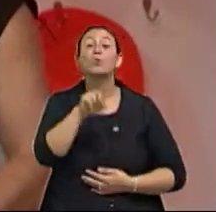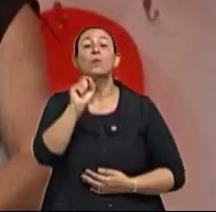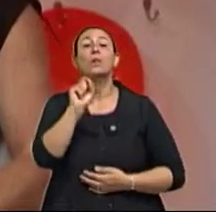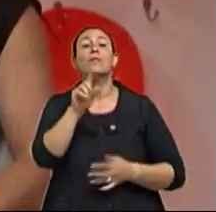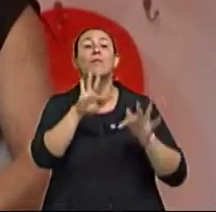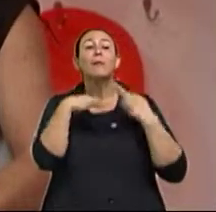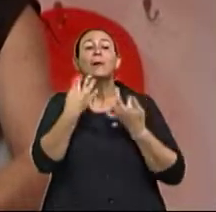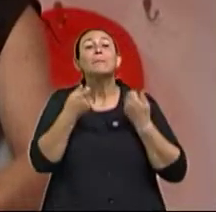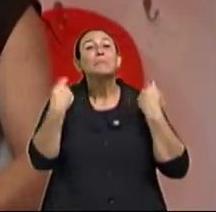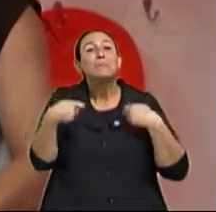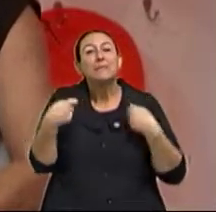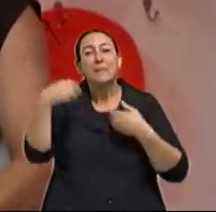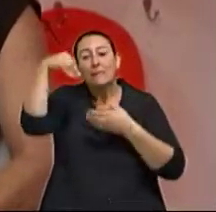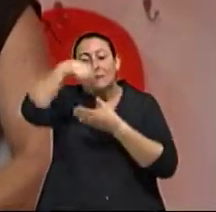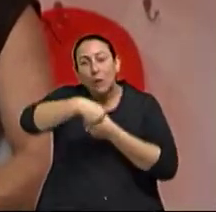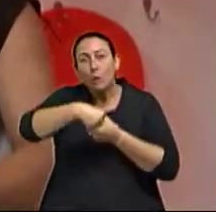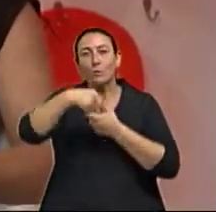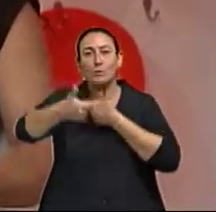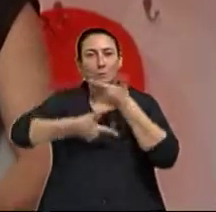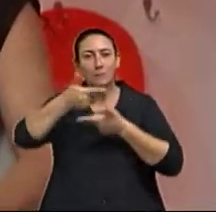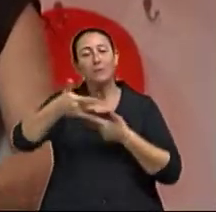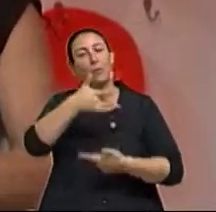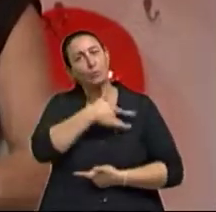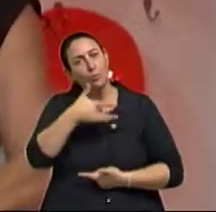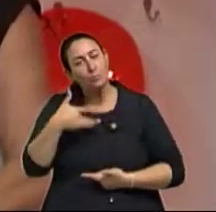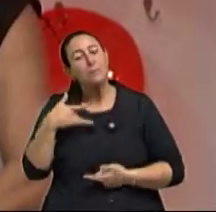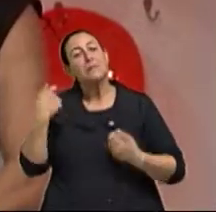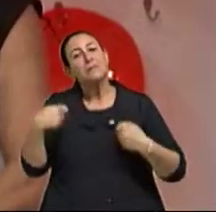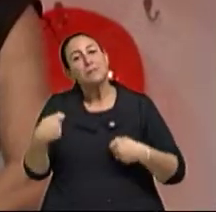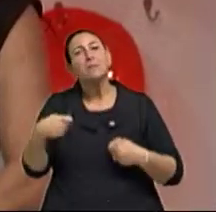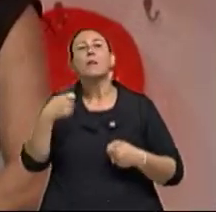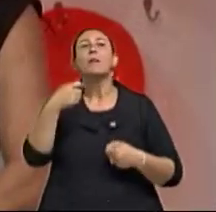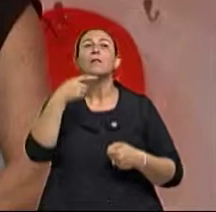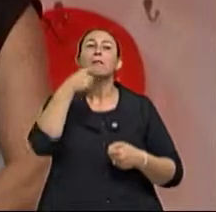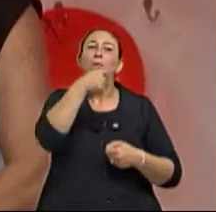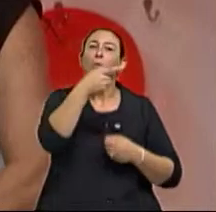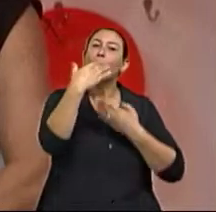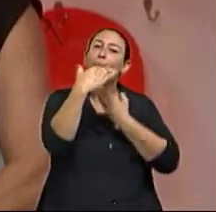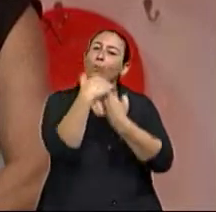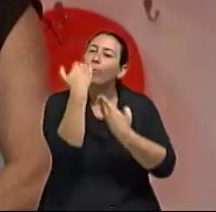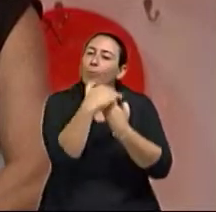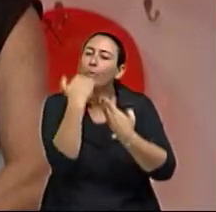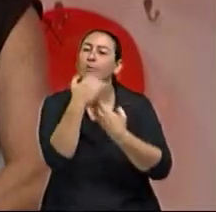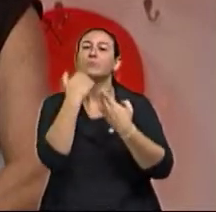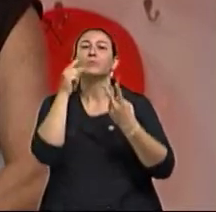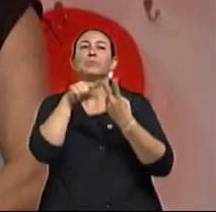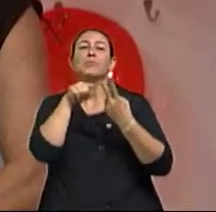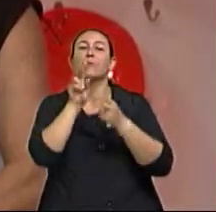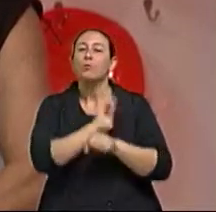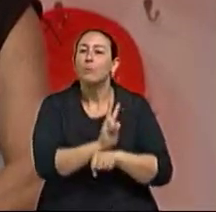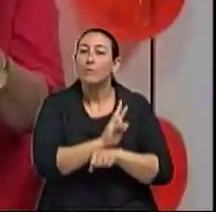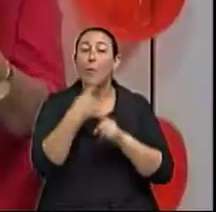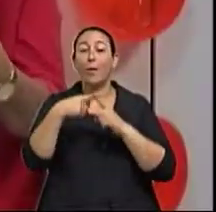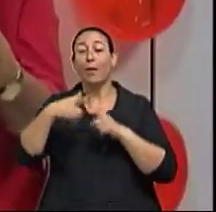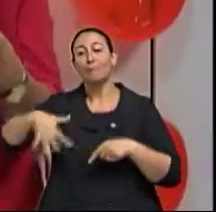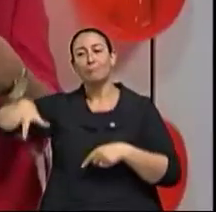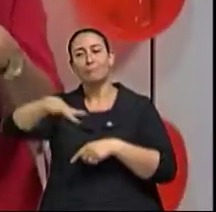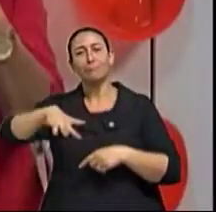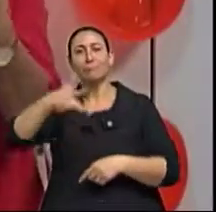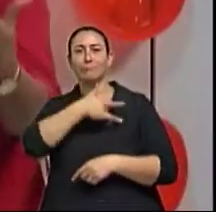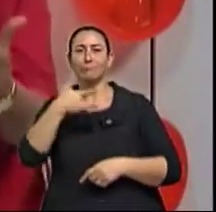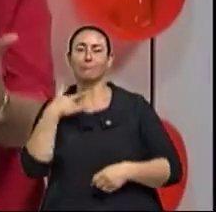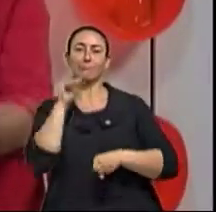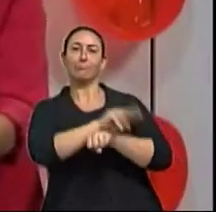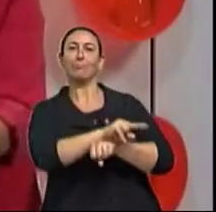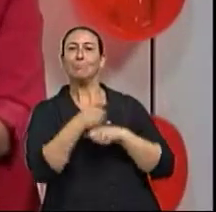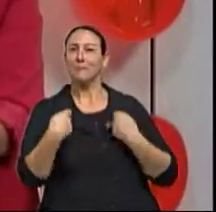tivesse dentro dos serviços de saúde essa possibilidade de orientação e de supervisão. Claro, claro. Porque uma colocação